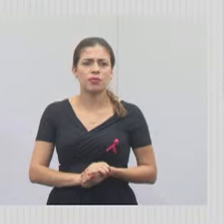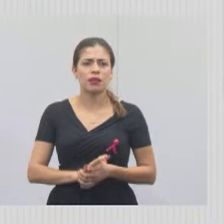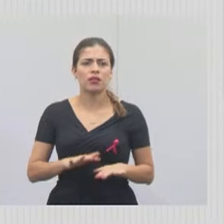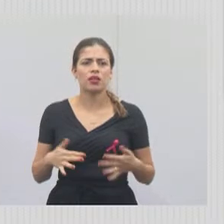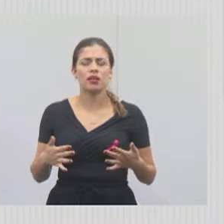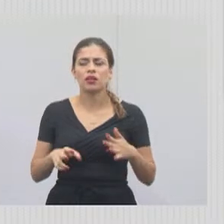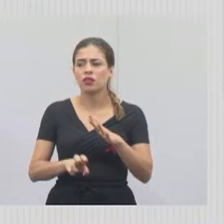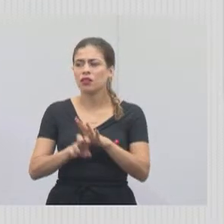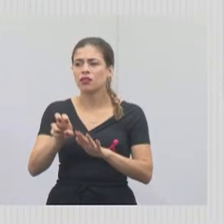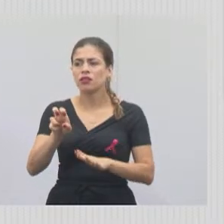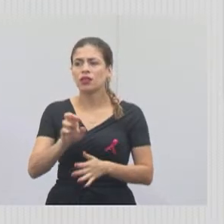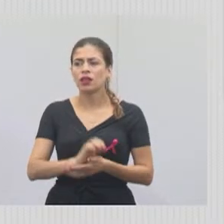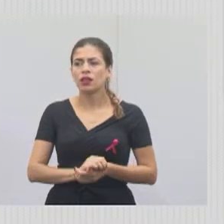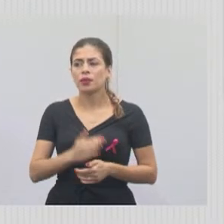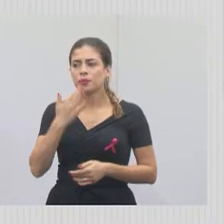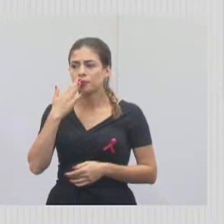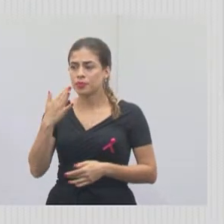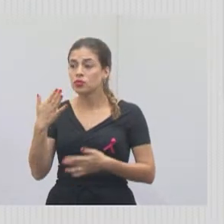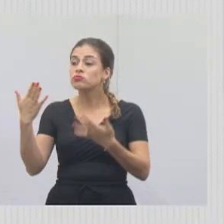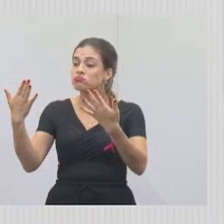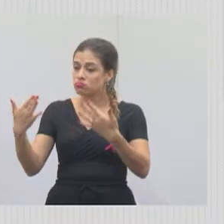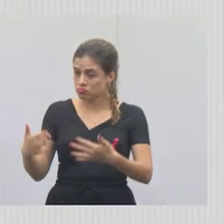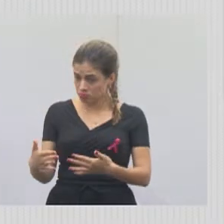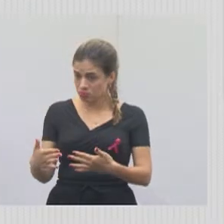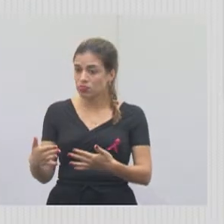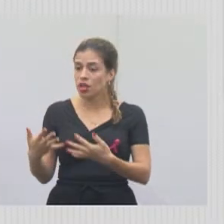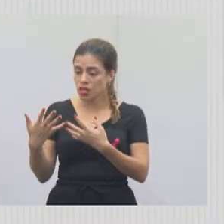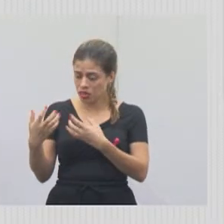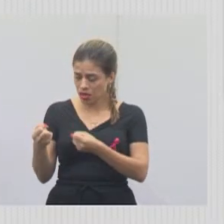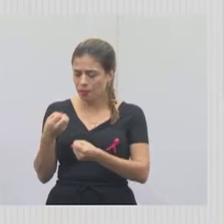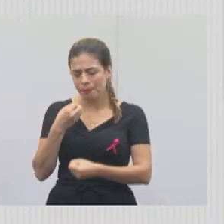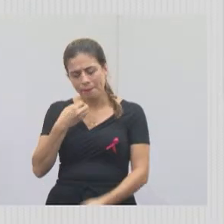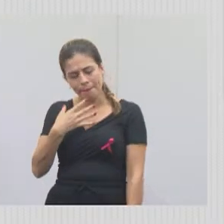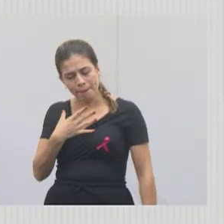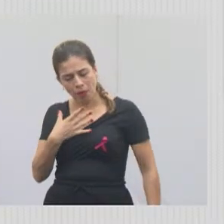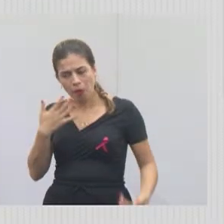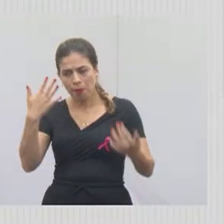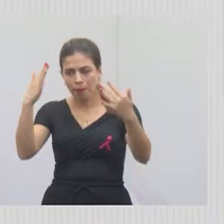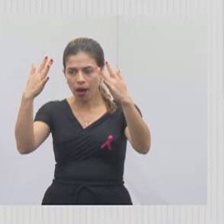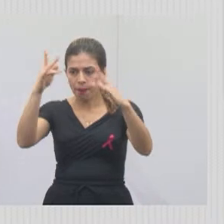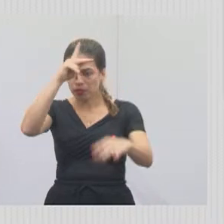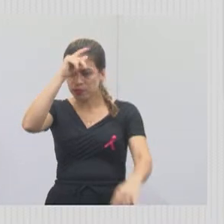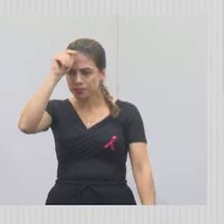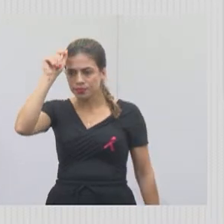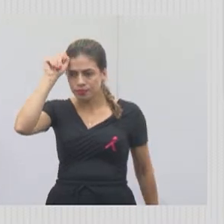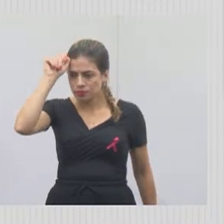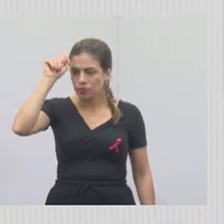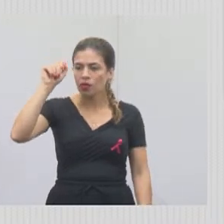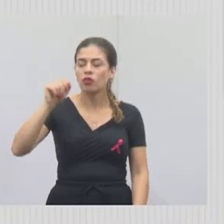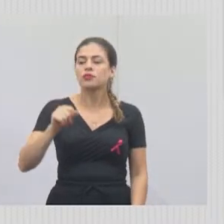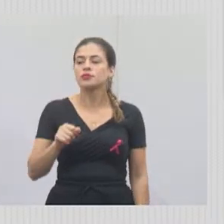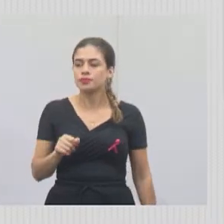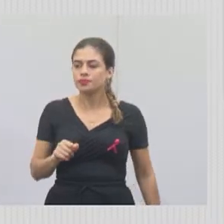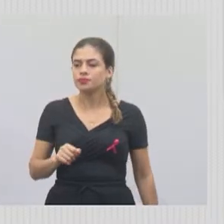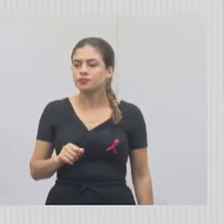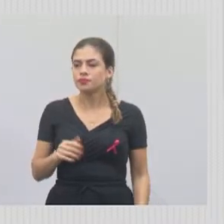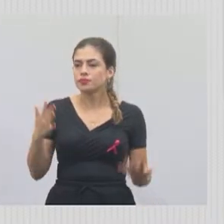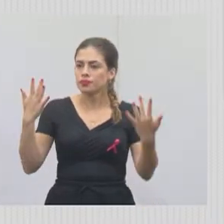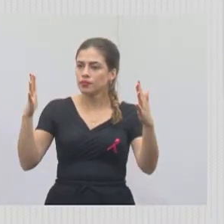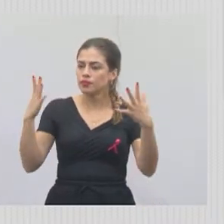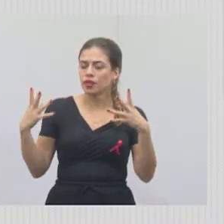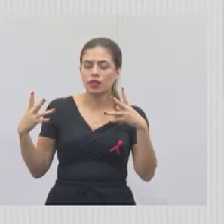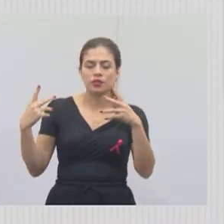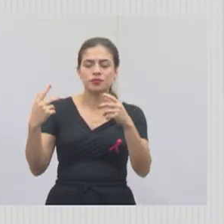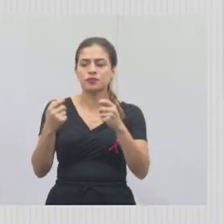5, pedido atendido, agora uma coisa boa, né? Parabéns prefeitura, parabéns aí a